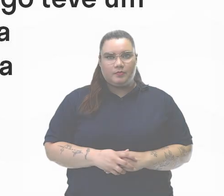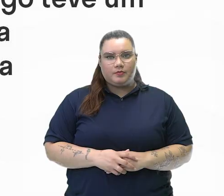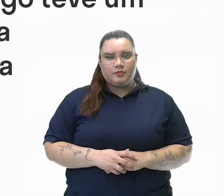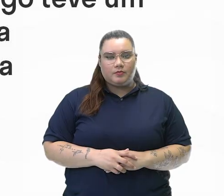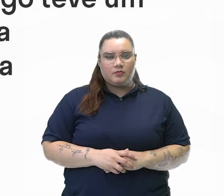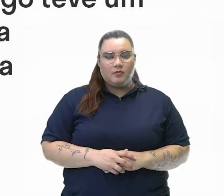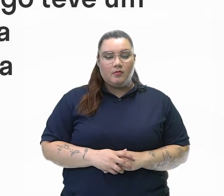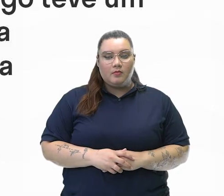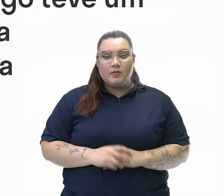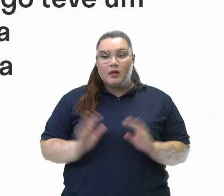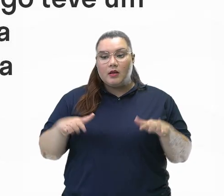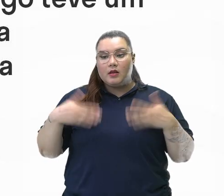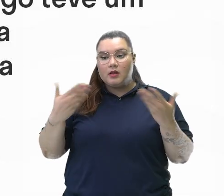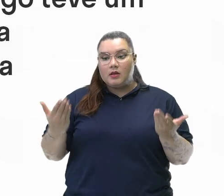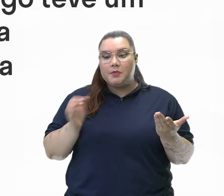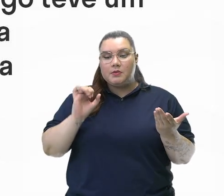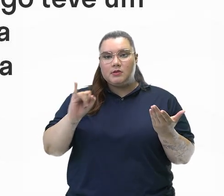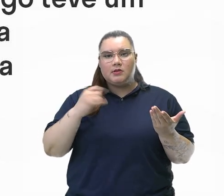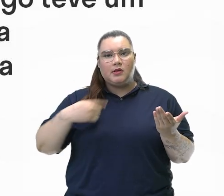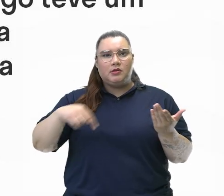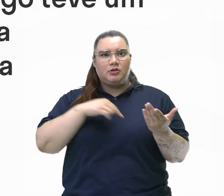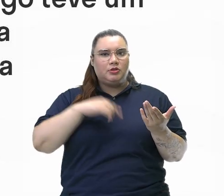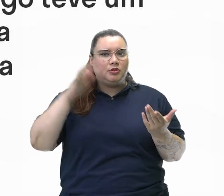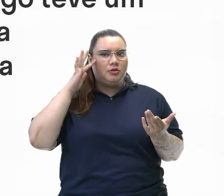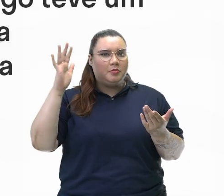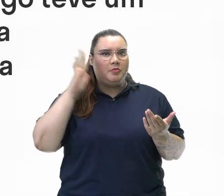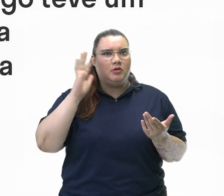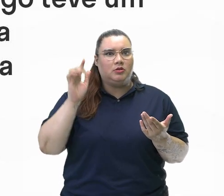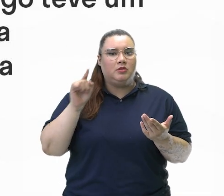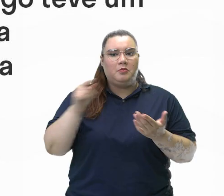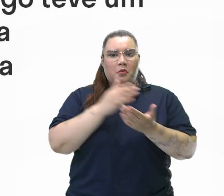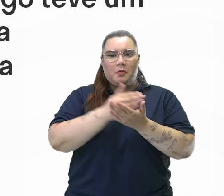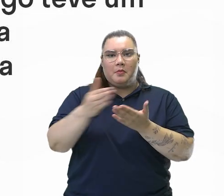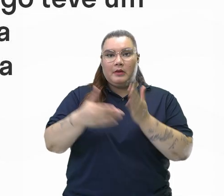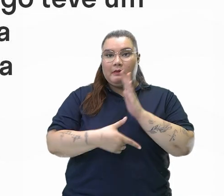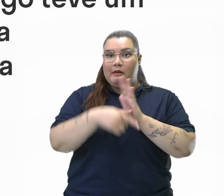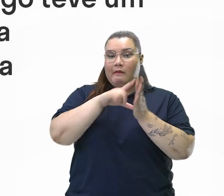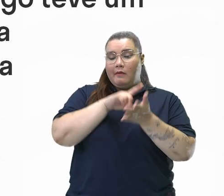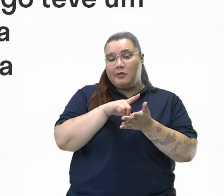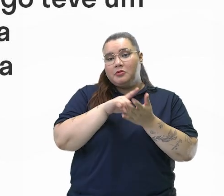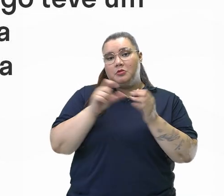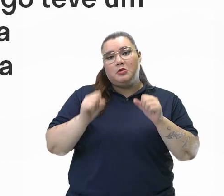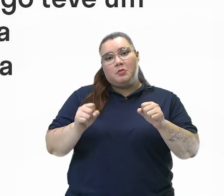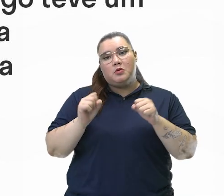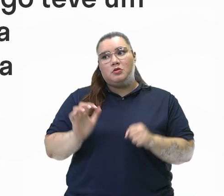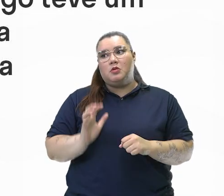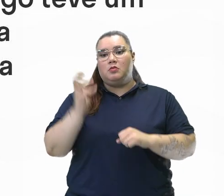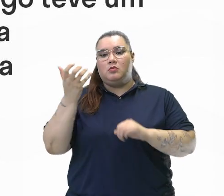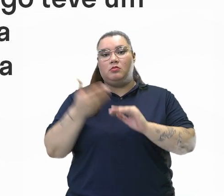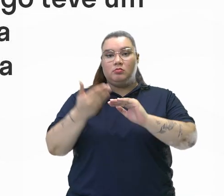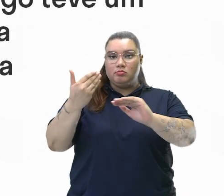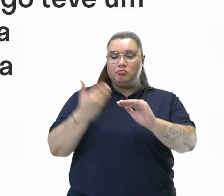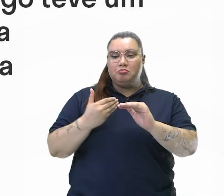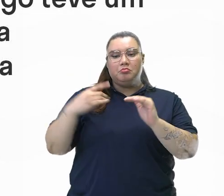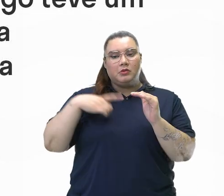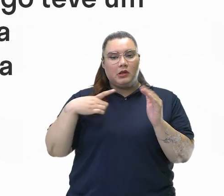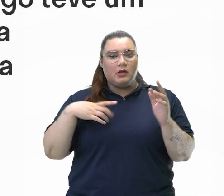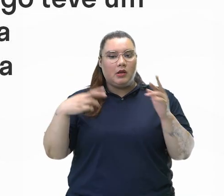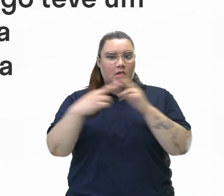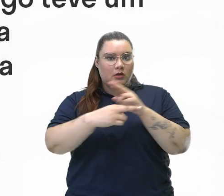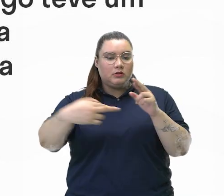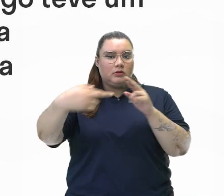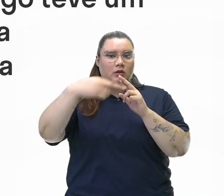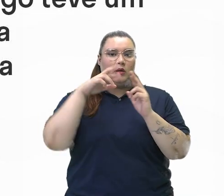também deve ter tido algum evento daquele evento se iniciar. Então, aí é uma questão